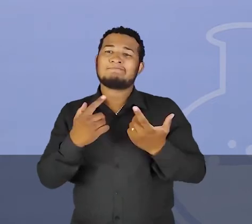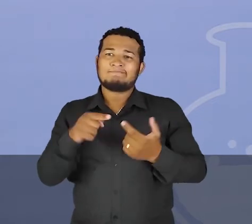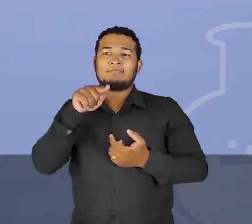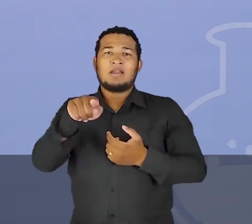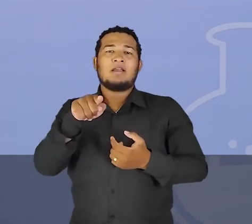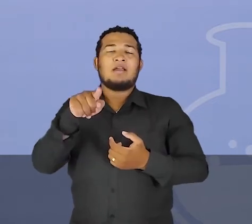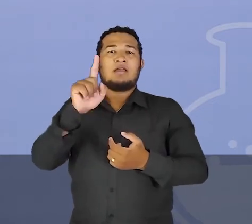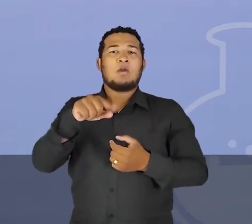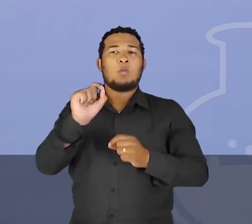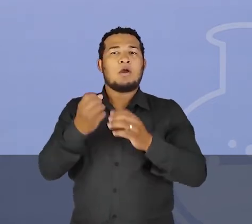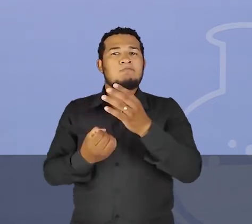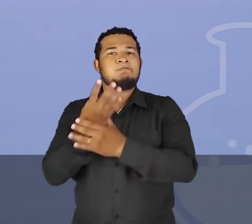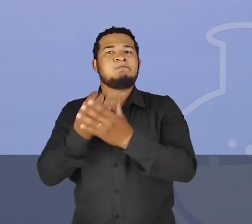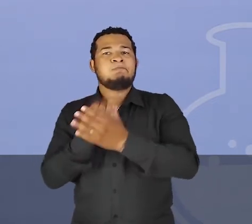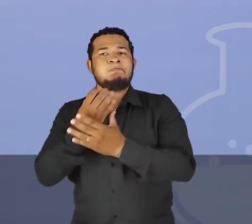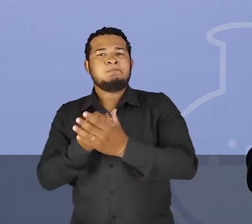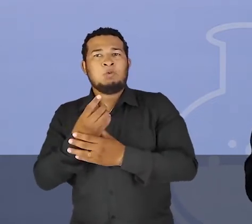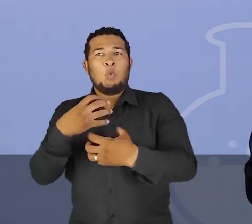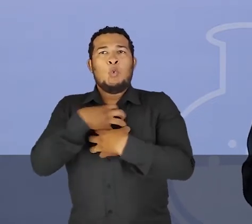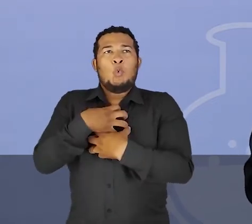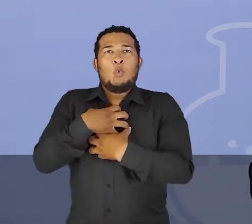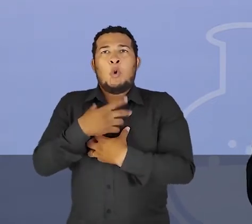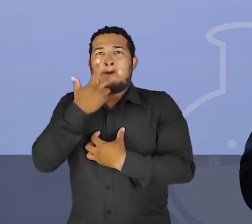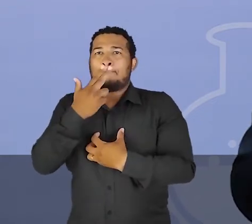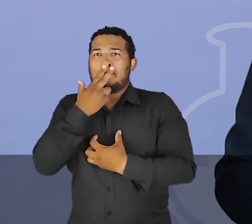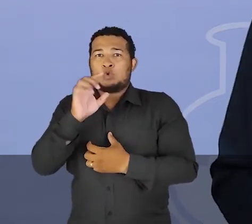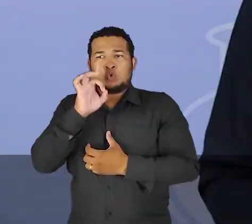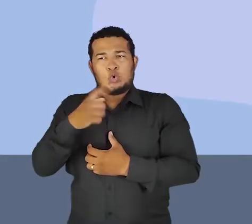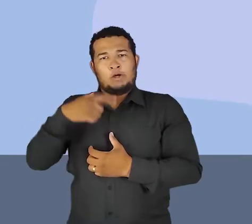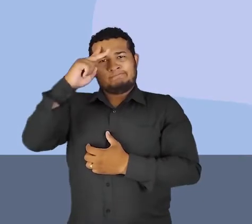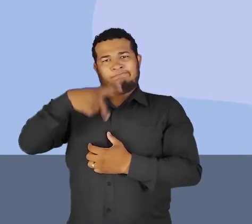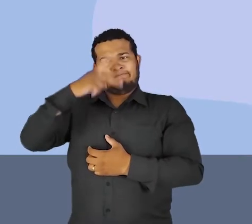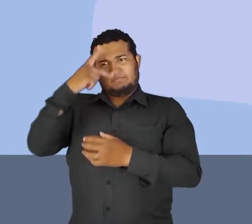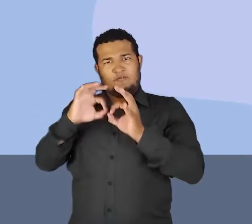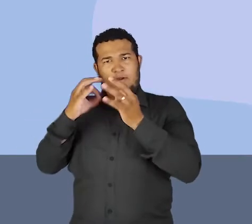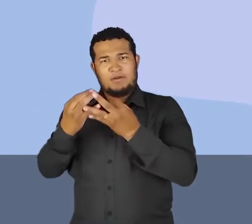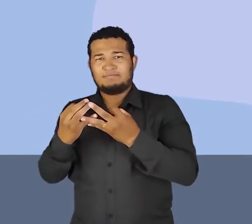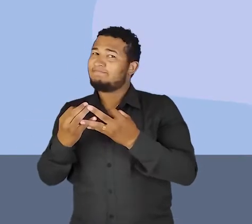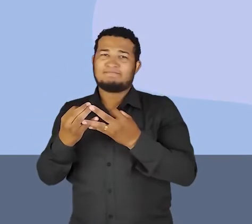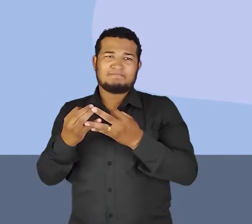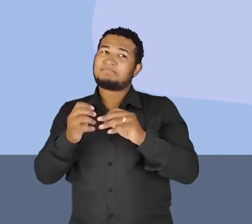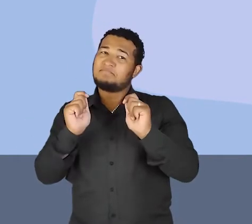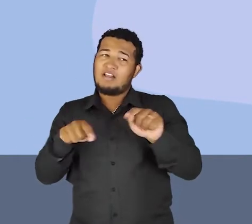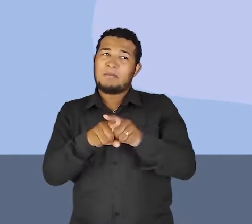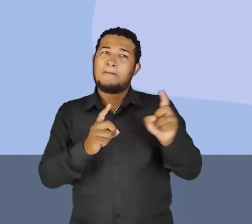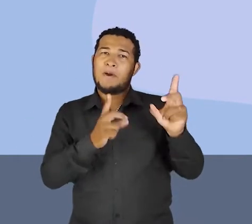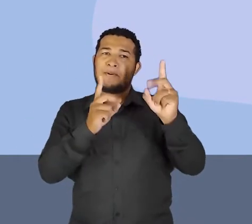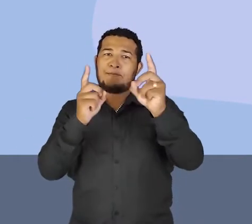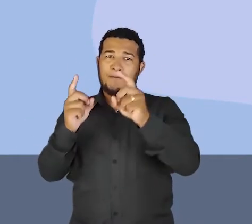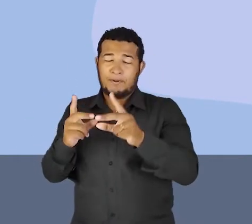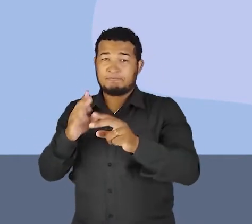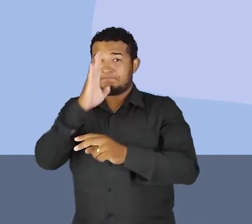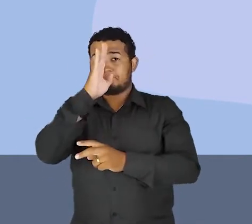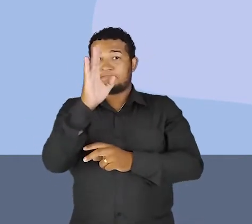vai ser uma produção não para subsistência. Vamos lá no slide? Então, Principalmente, né,